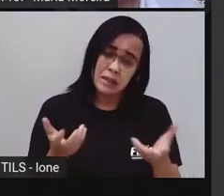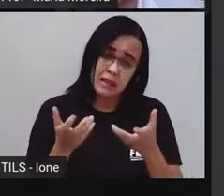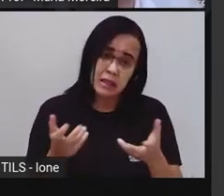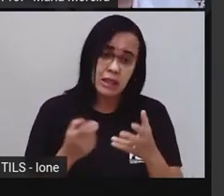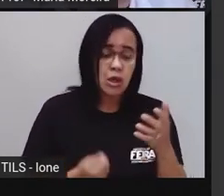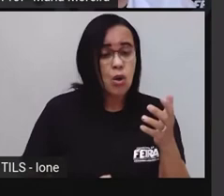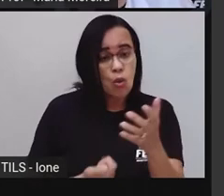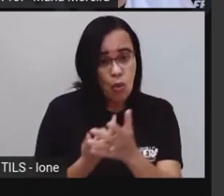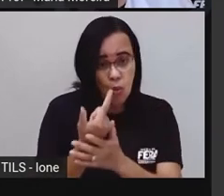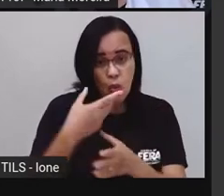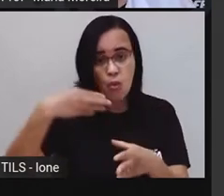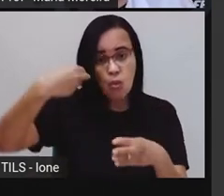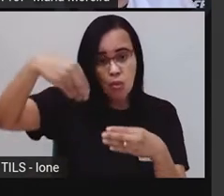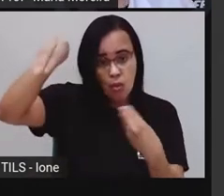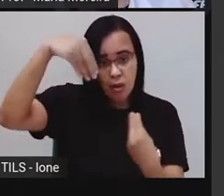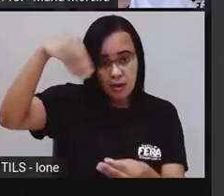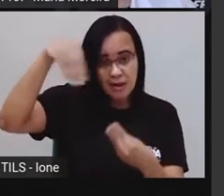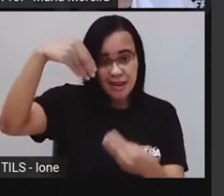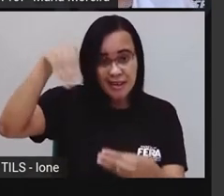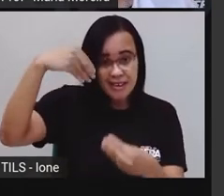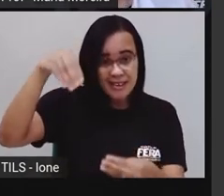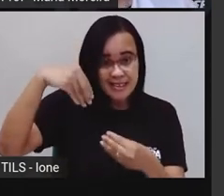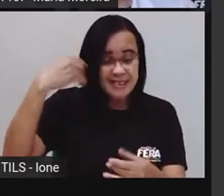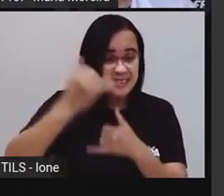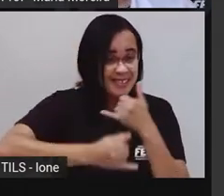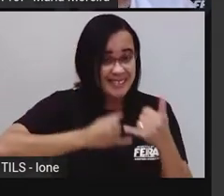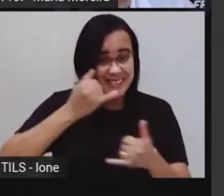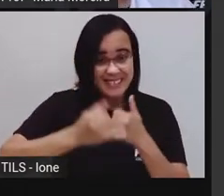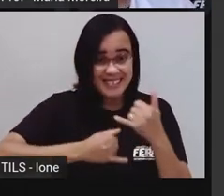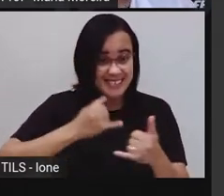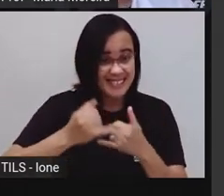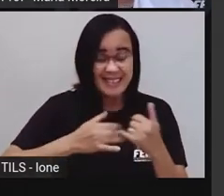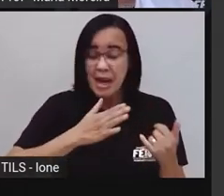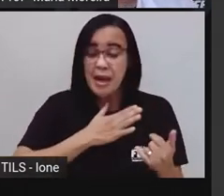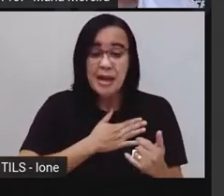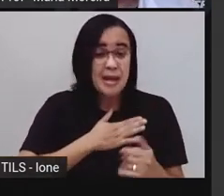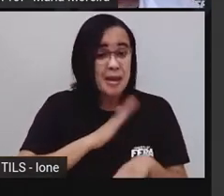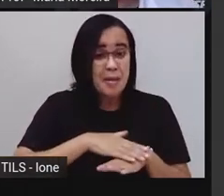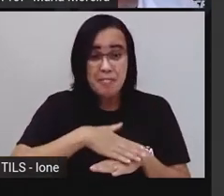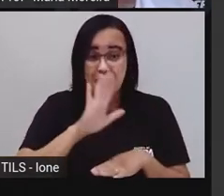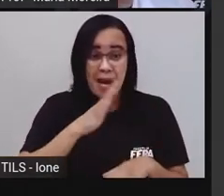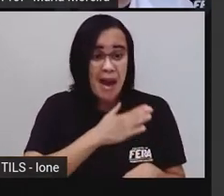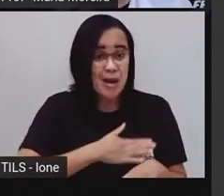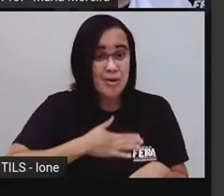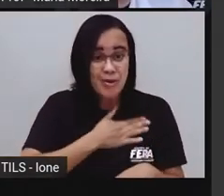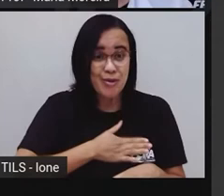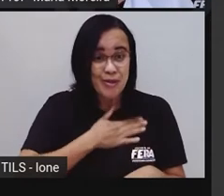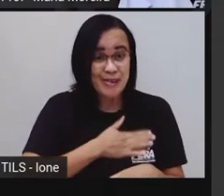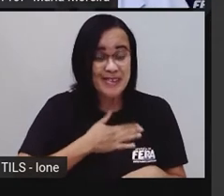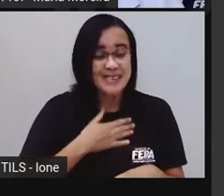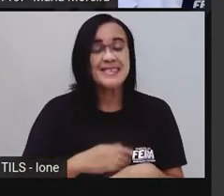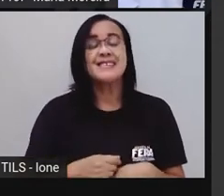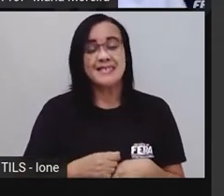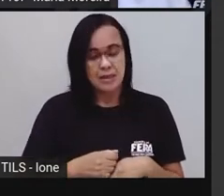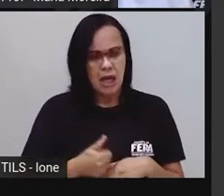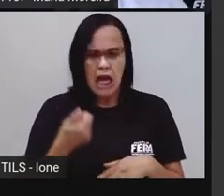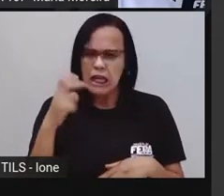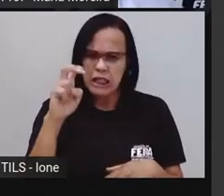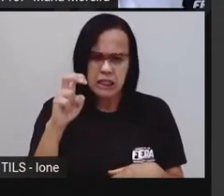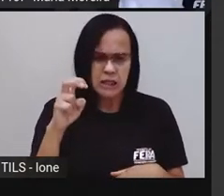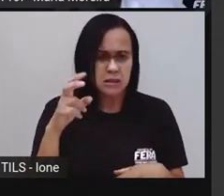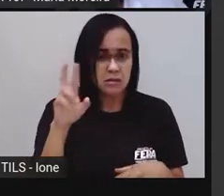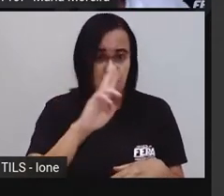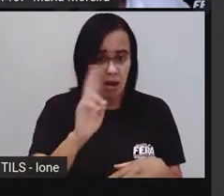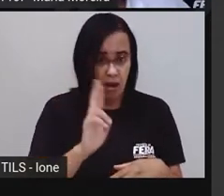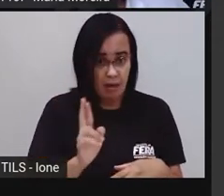comprar uma revista em quadrinho de seu personagem né preferido pelo valor de 15 reais é Então